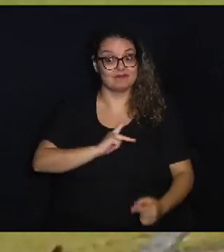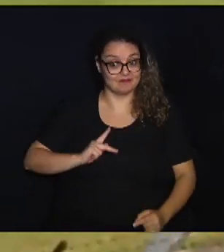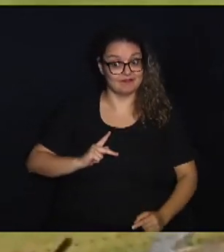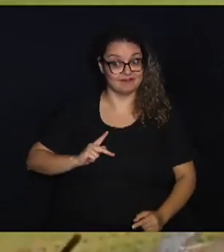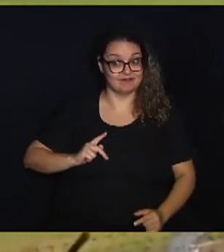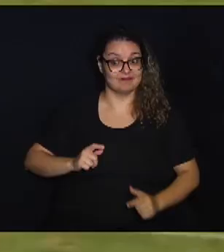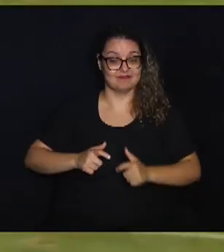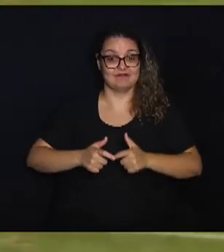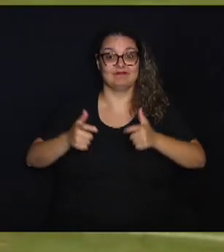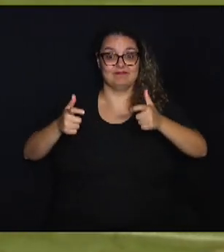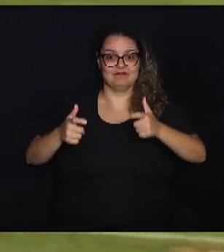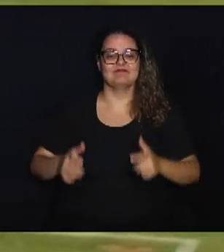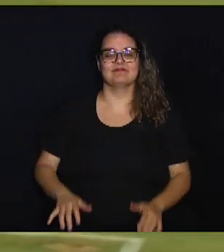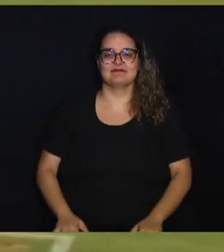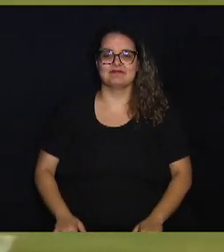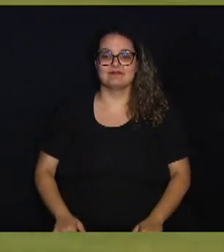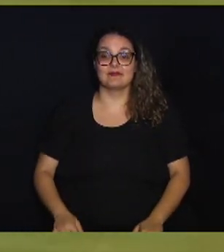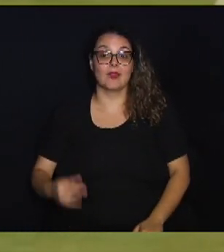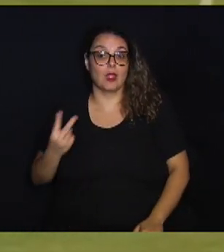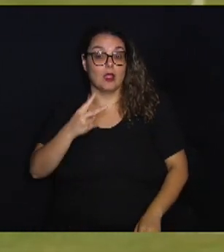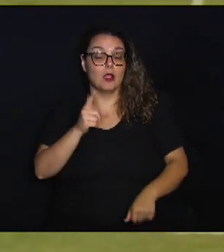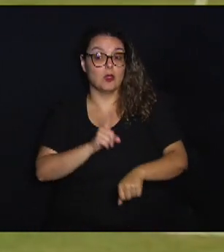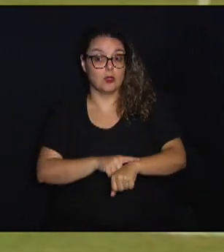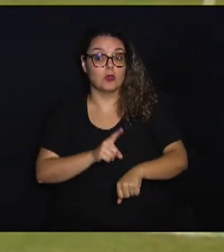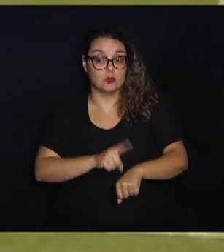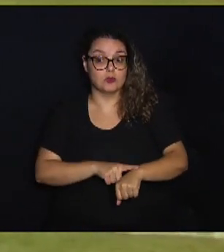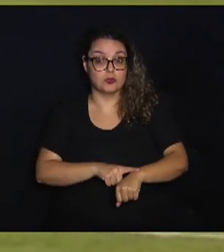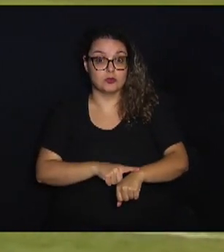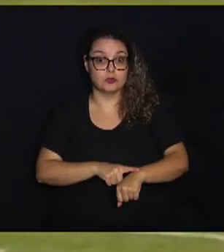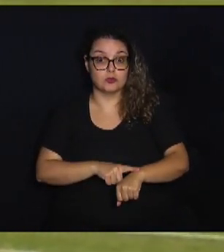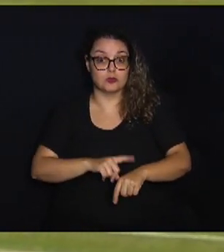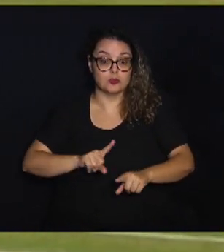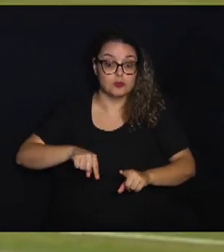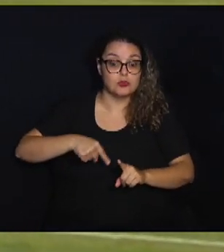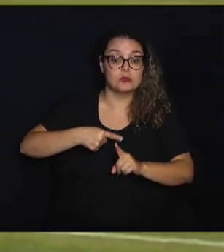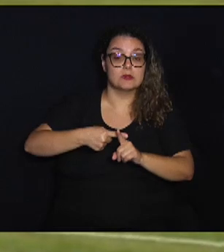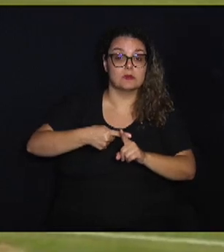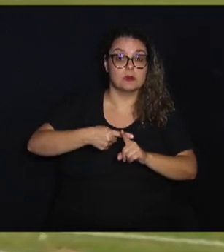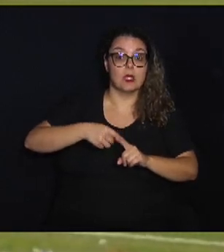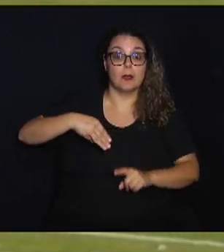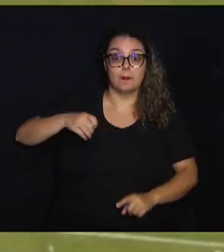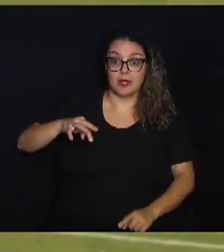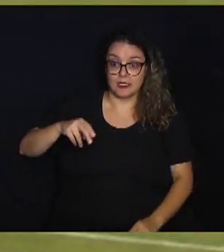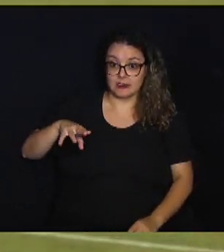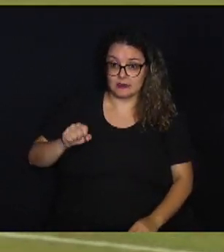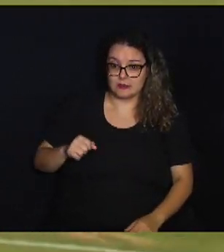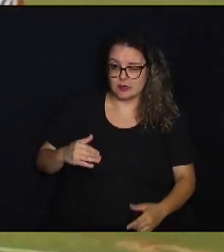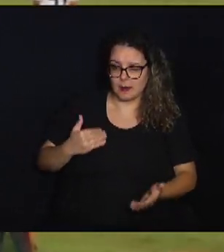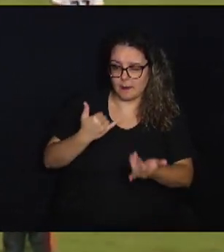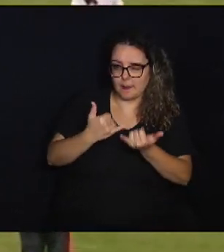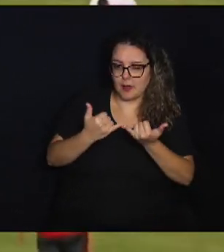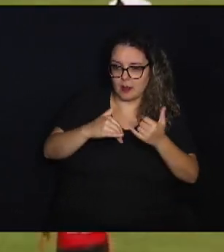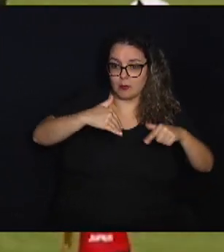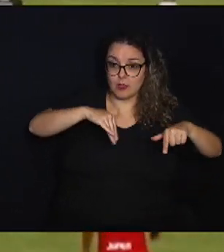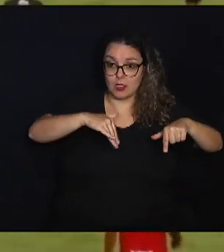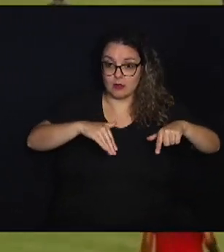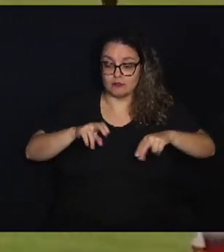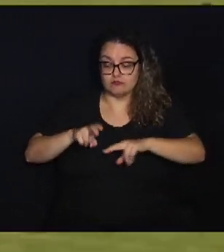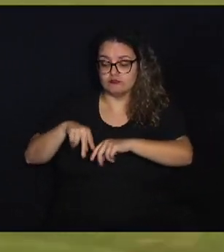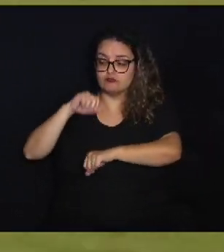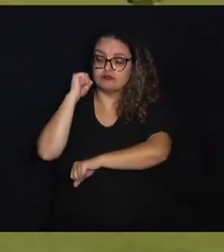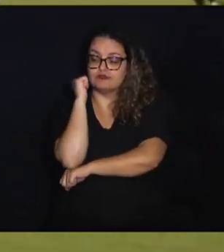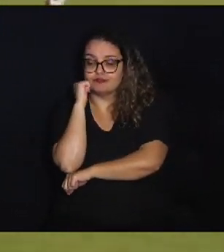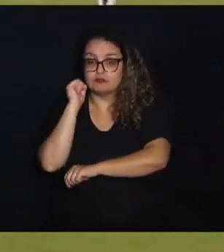do Votuporanguense. No segundo tempo, já nos acréscimos, Matheus, meio-campista, saiu do banco de